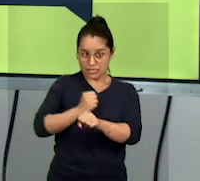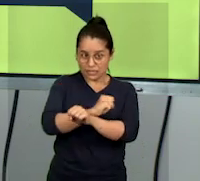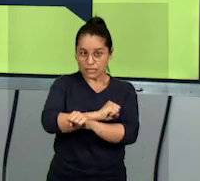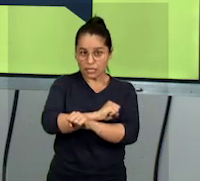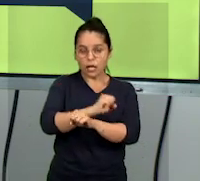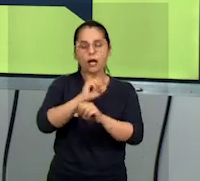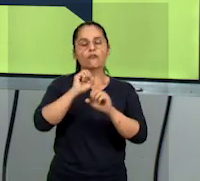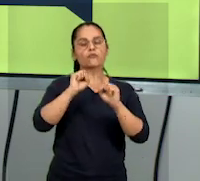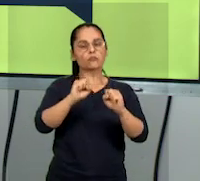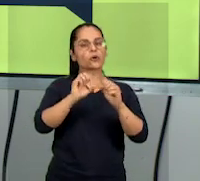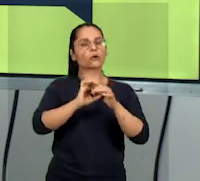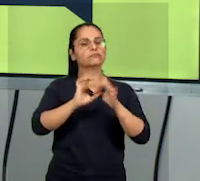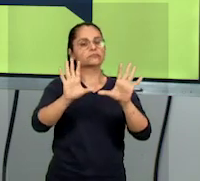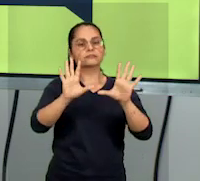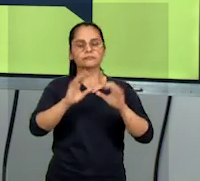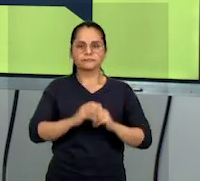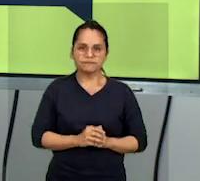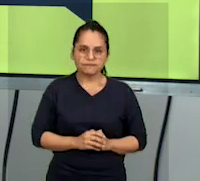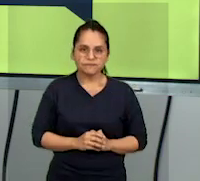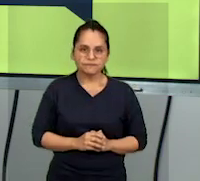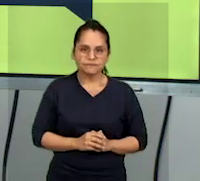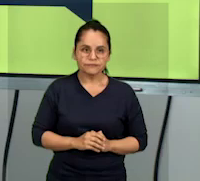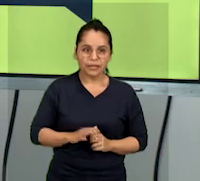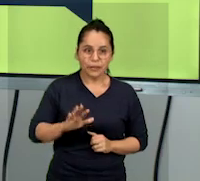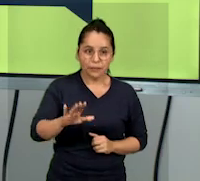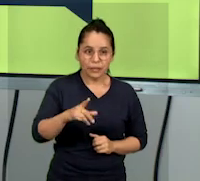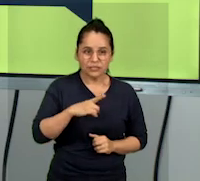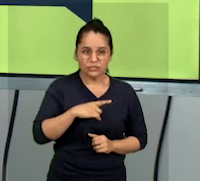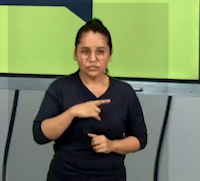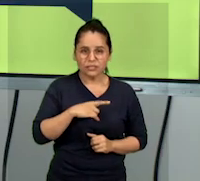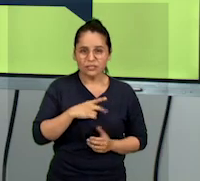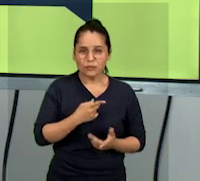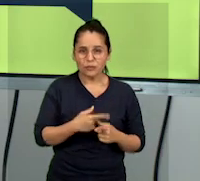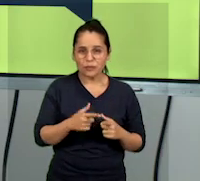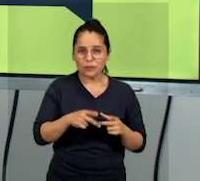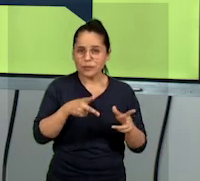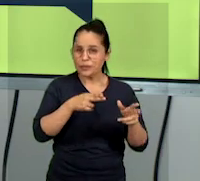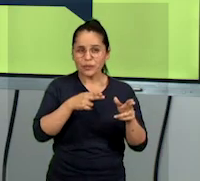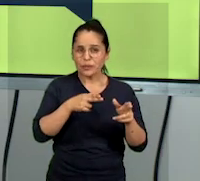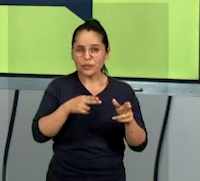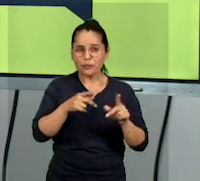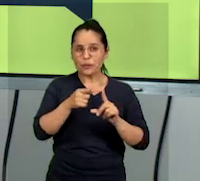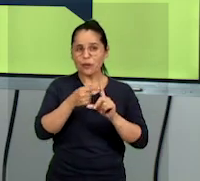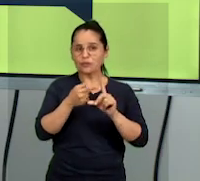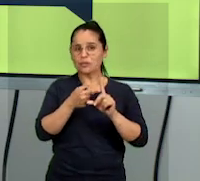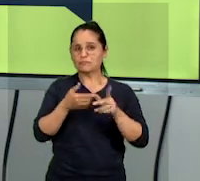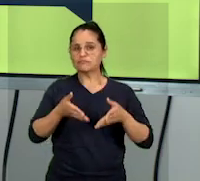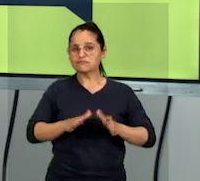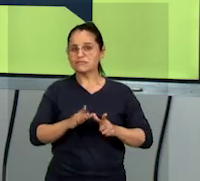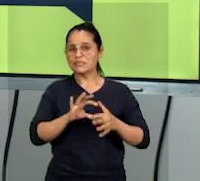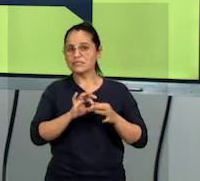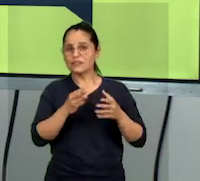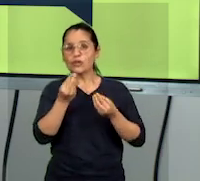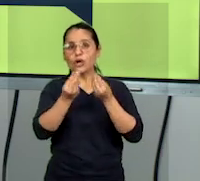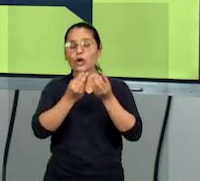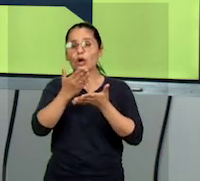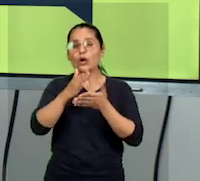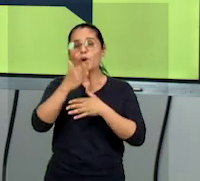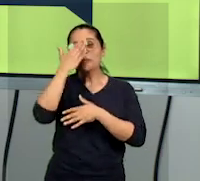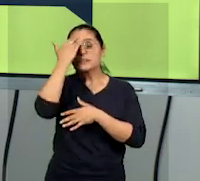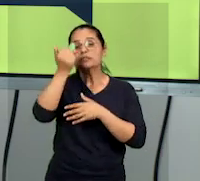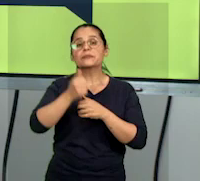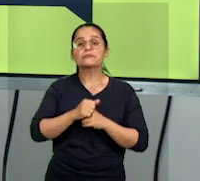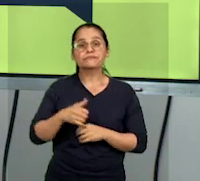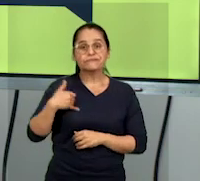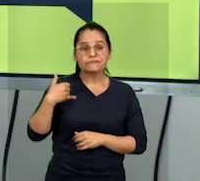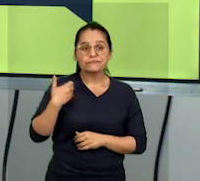se tornaria livre a partir daquele momento. Mas também haveria o mesmo problema com a lei anterior. Né? Quando saberia que a pessoa completou os